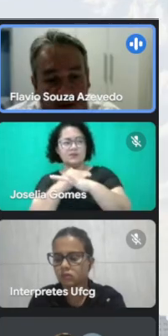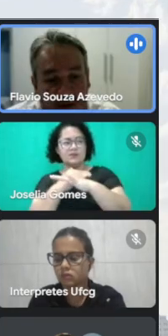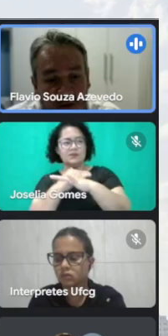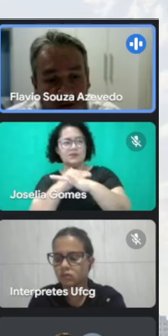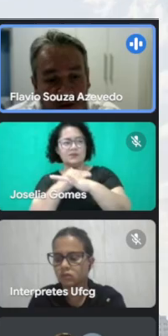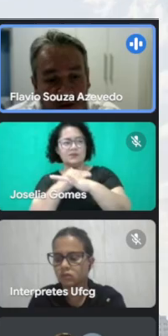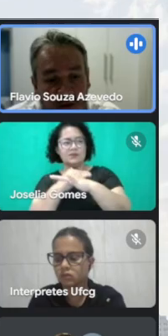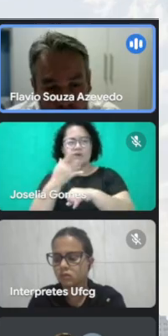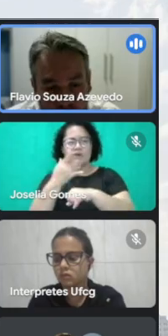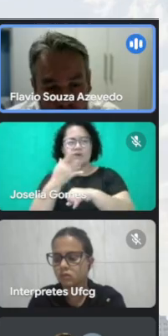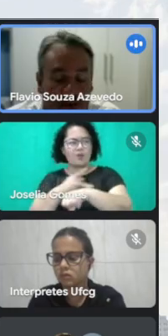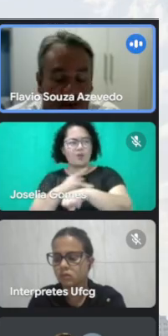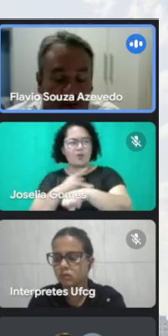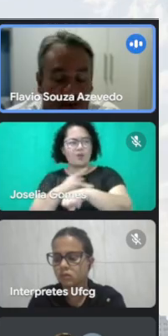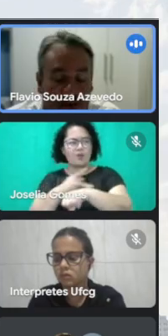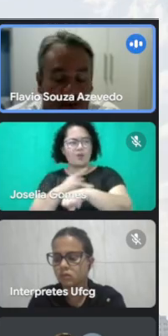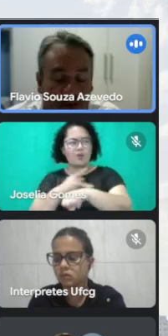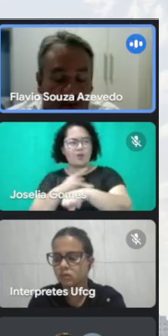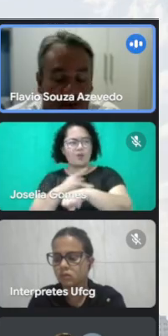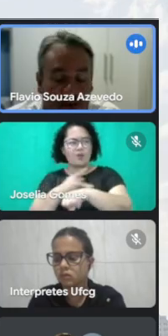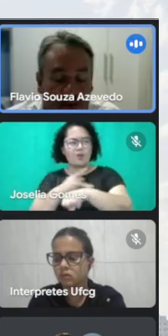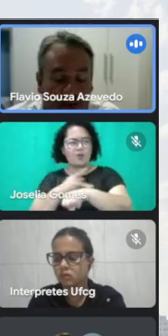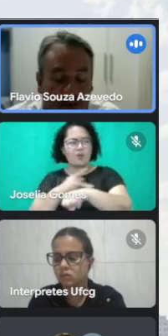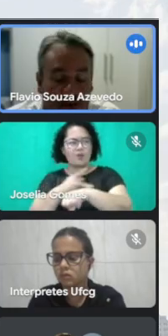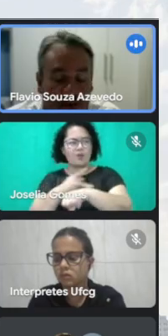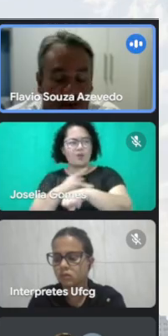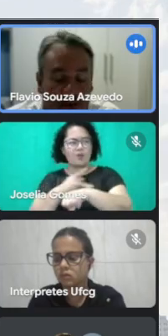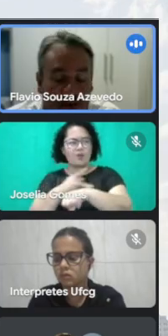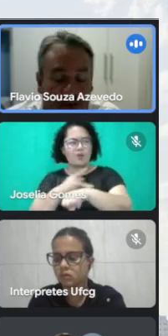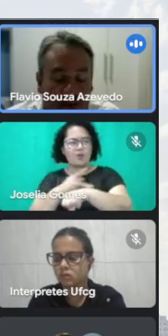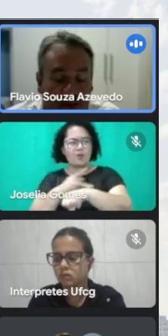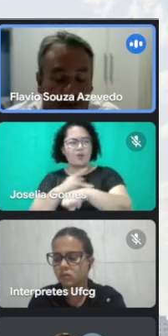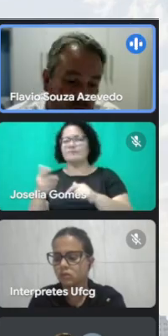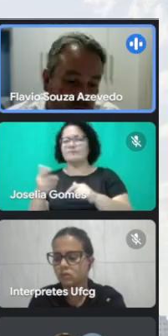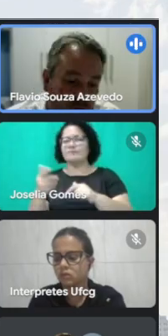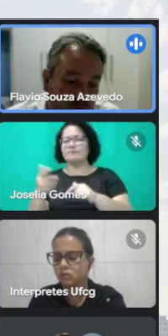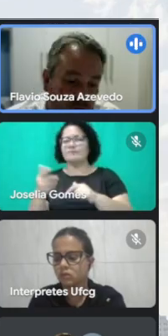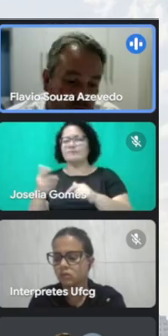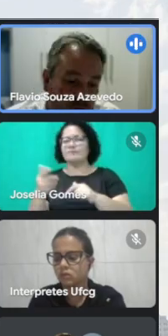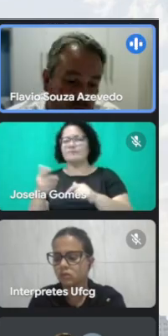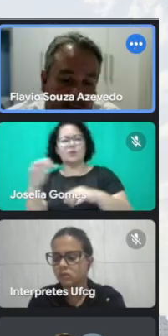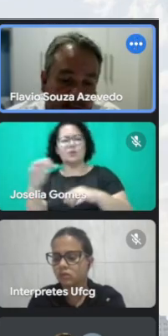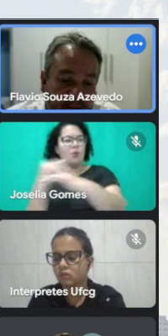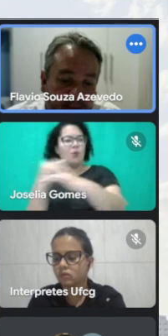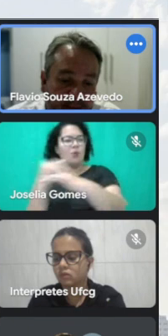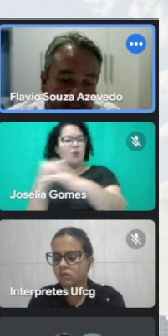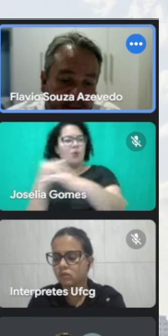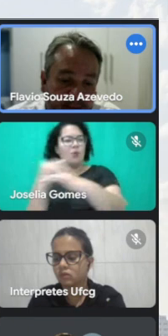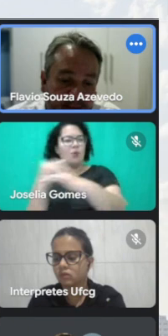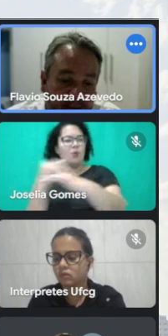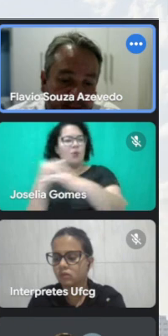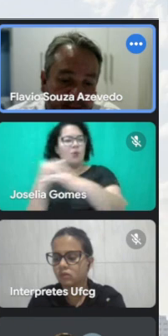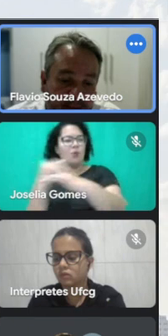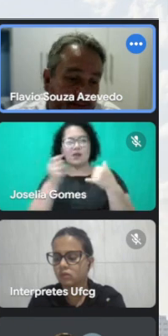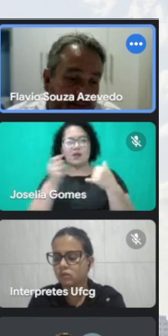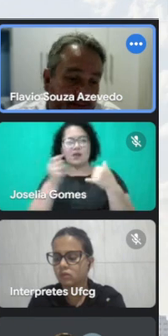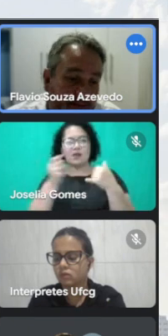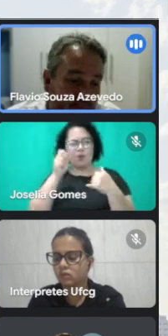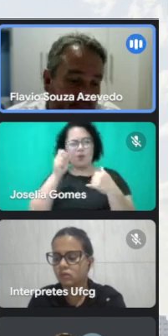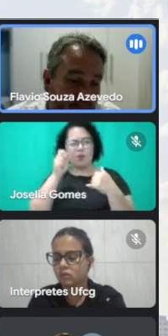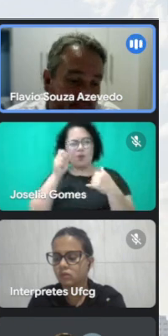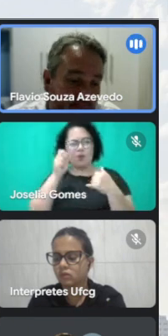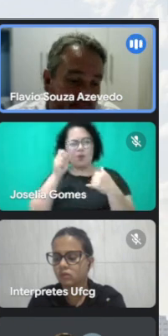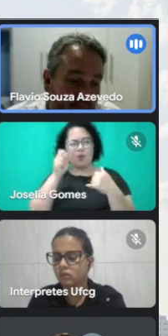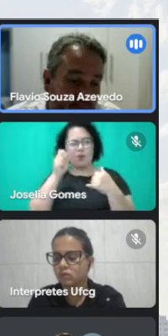que não são urbanizados, né, que não são desenvolvidos, que é justamente essa linha azul mais clara.